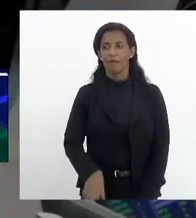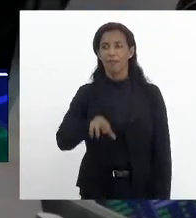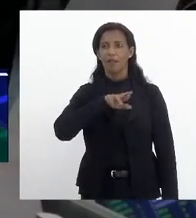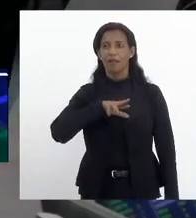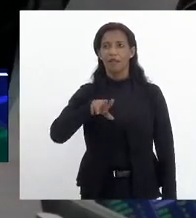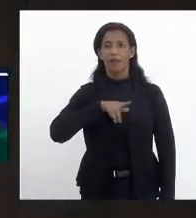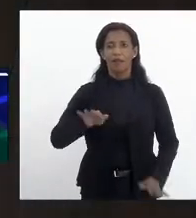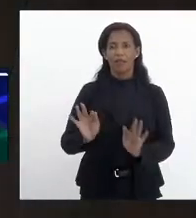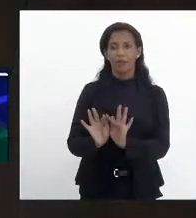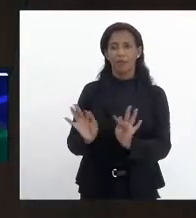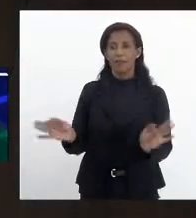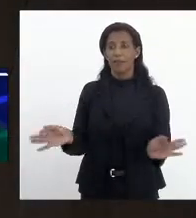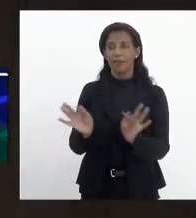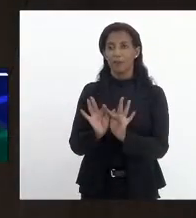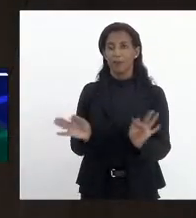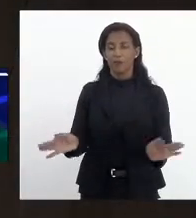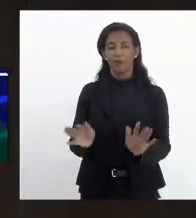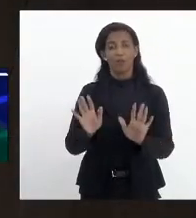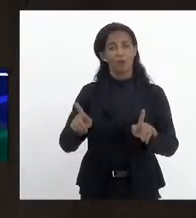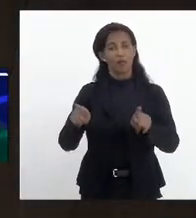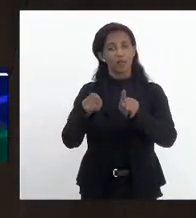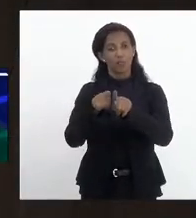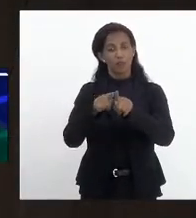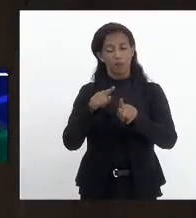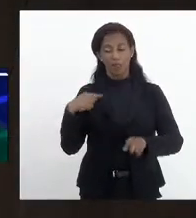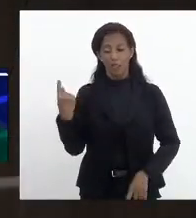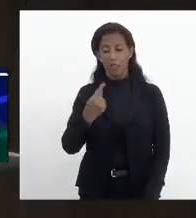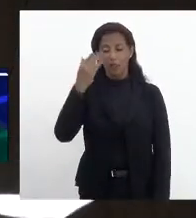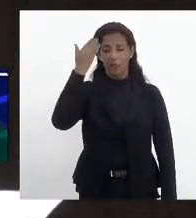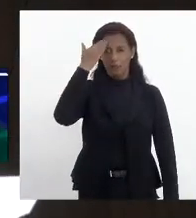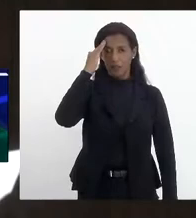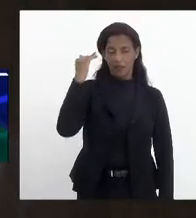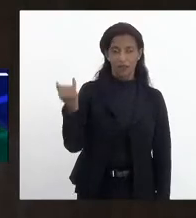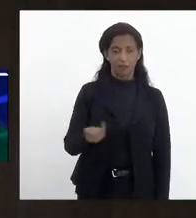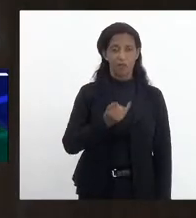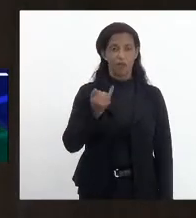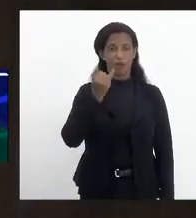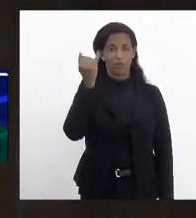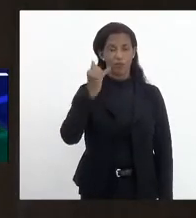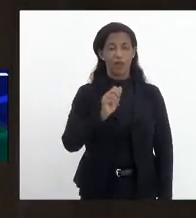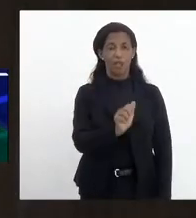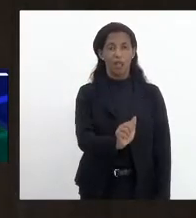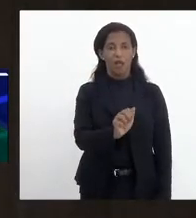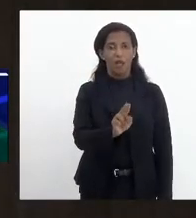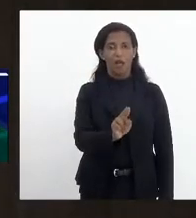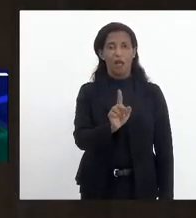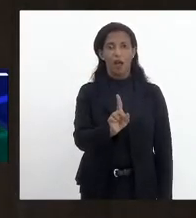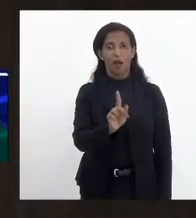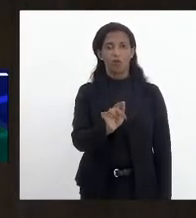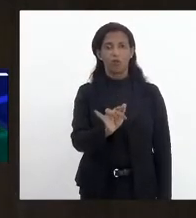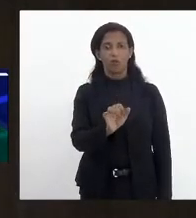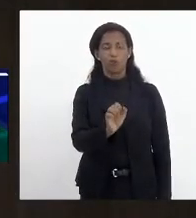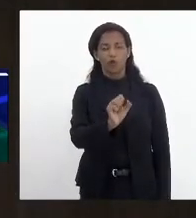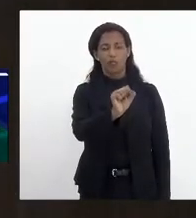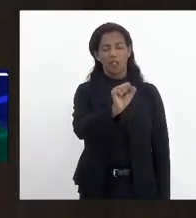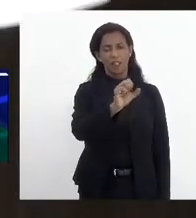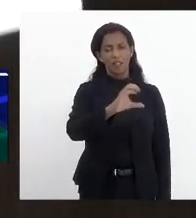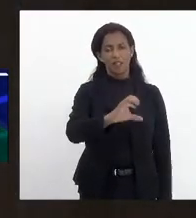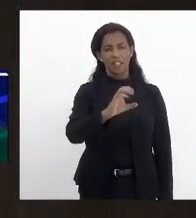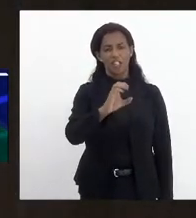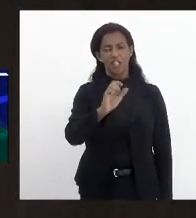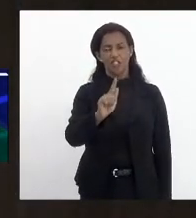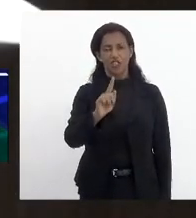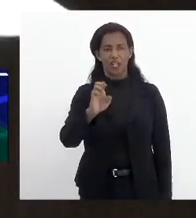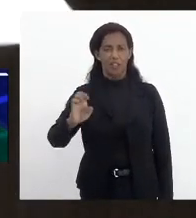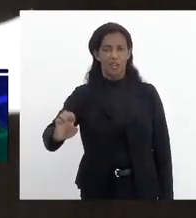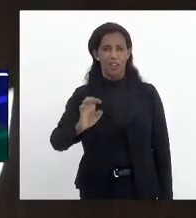Não é uma luta simples. Ao mesmo tempo em que nós entendemos a importância dos auditores, da controladoria, da CGE, do TCE, nós